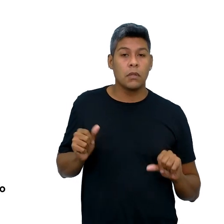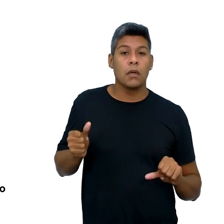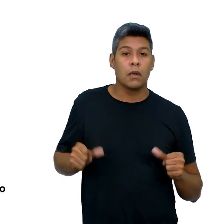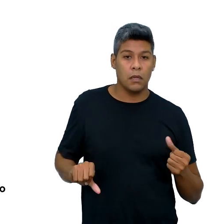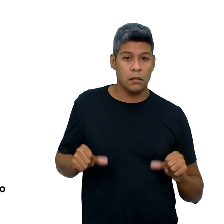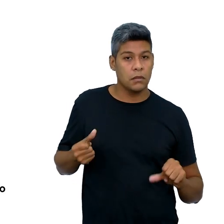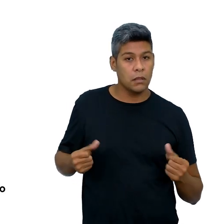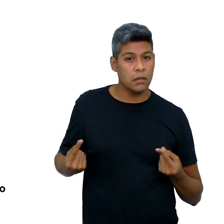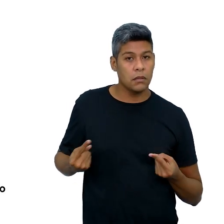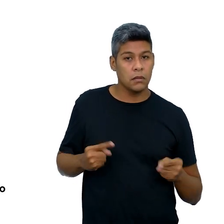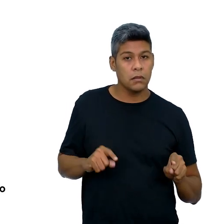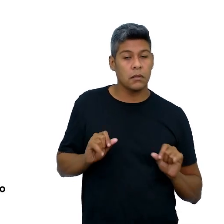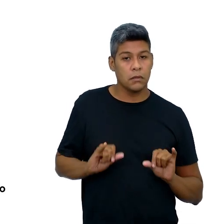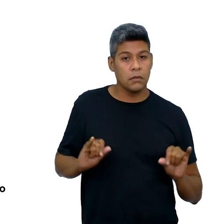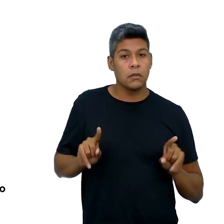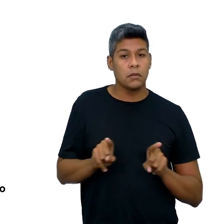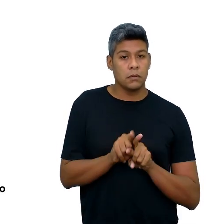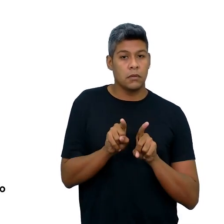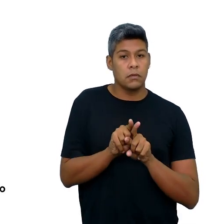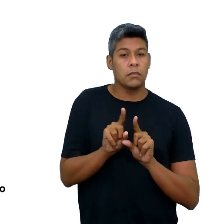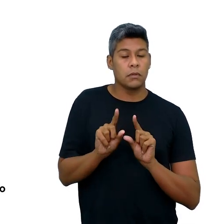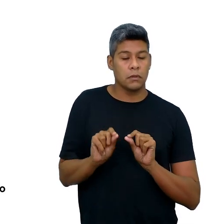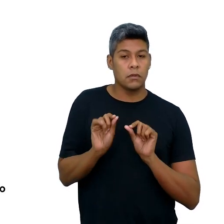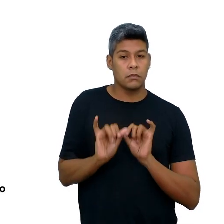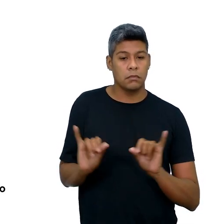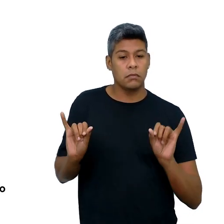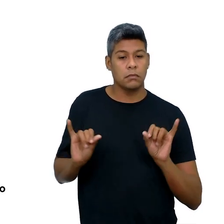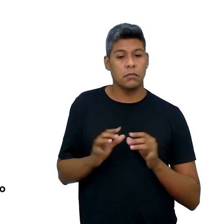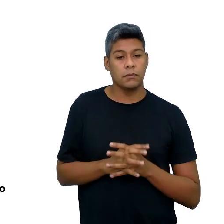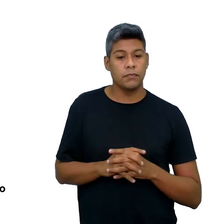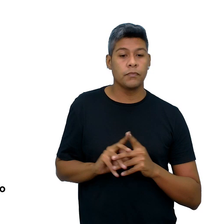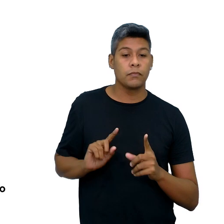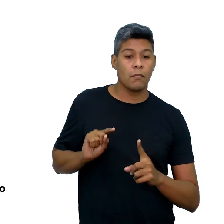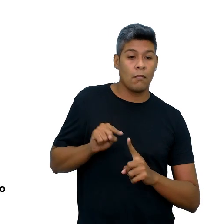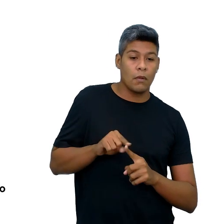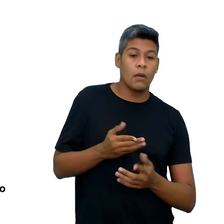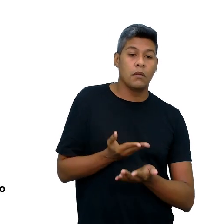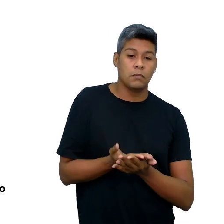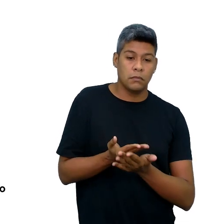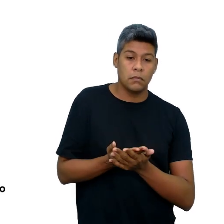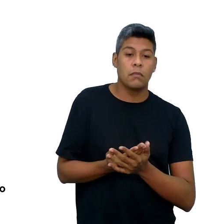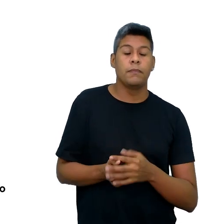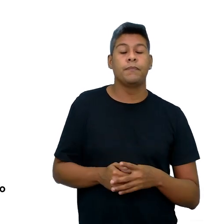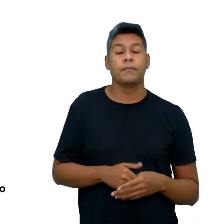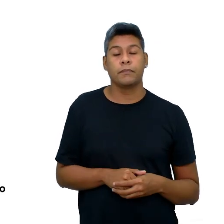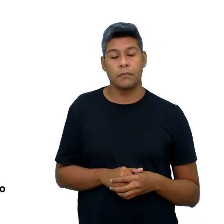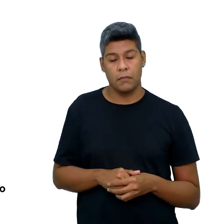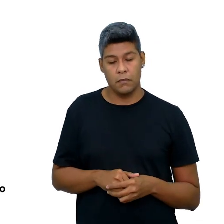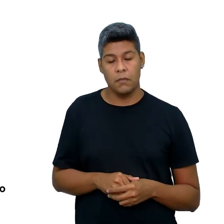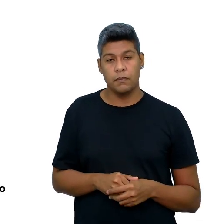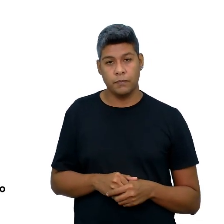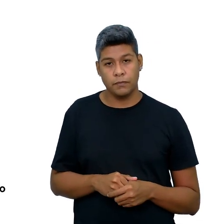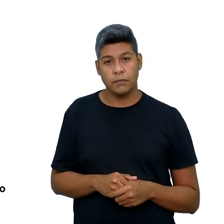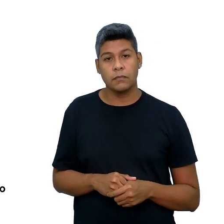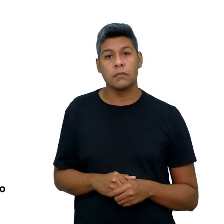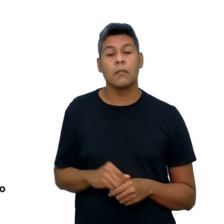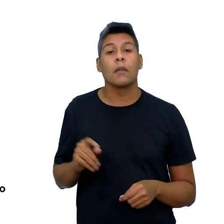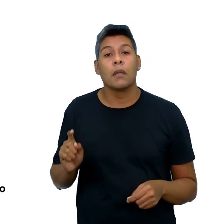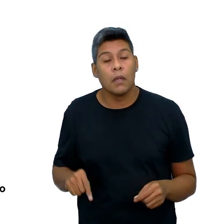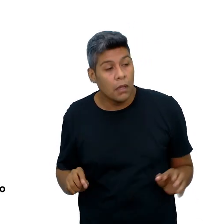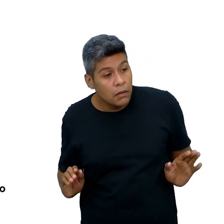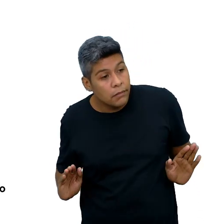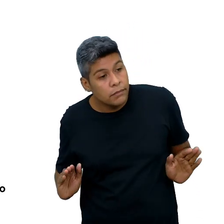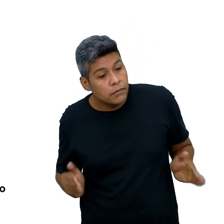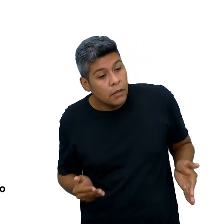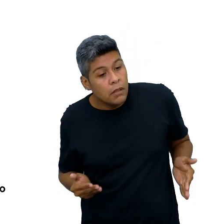análise crítica da notícia e também do fato noticiado. E os objetivos dessa aula, né? Os objetivos dessa aula eles estão voltados